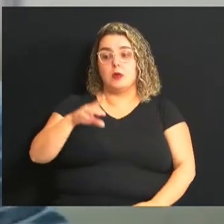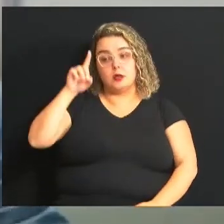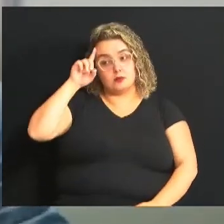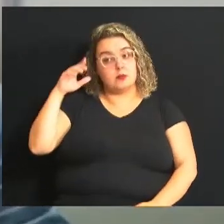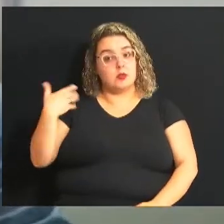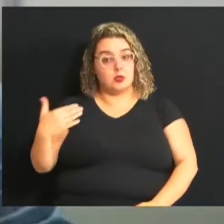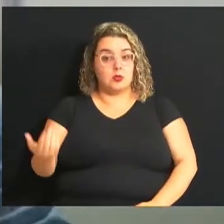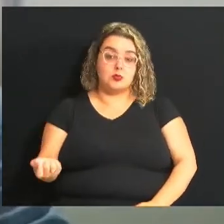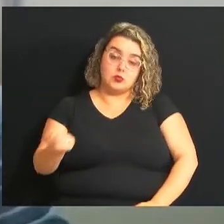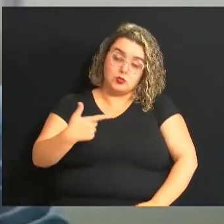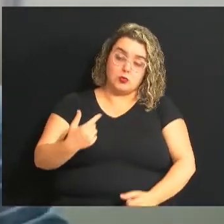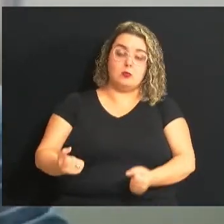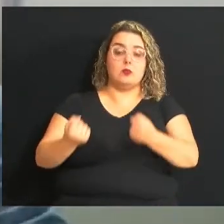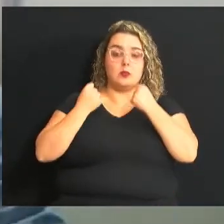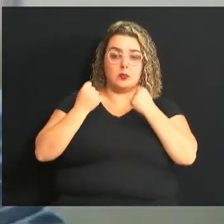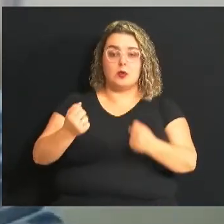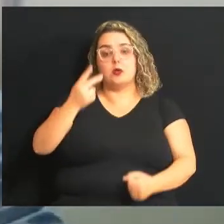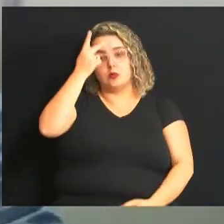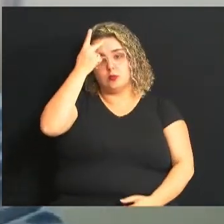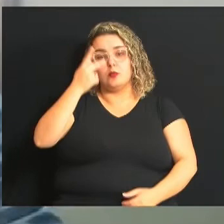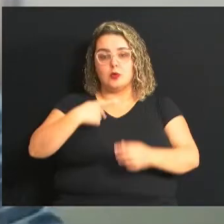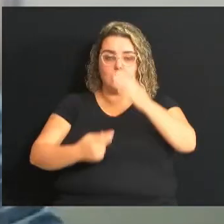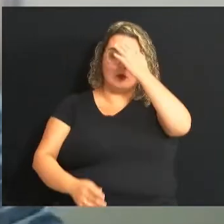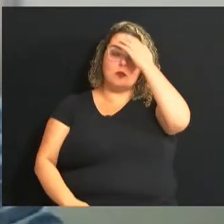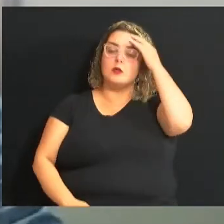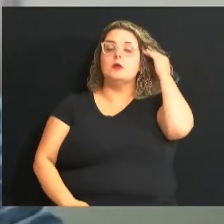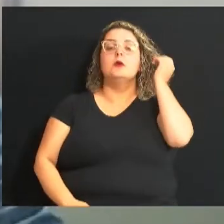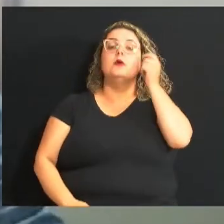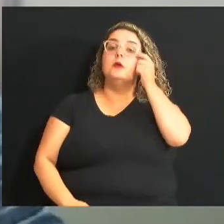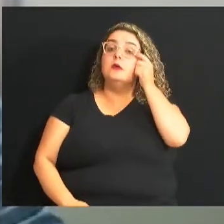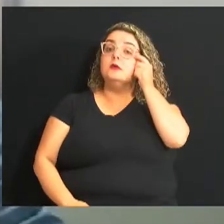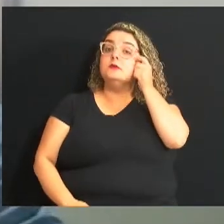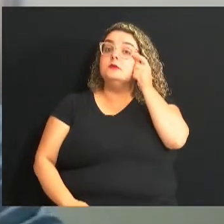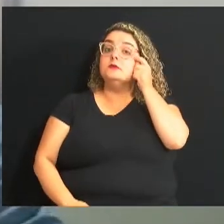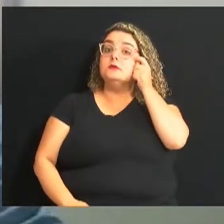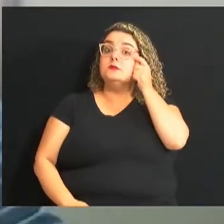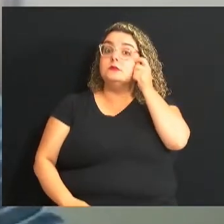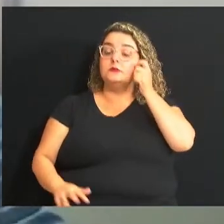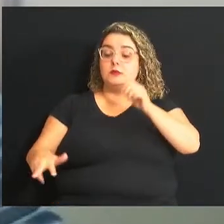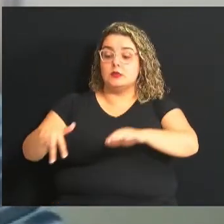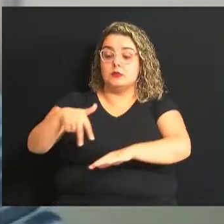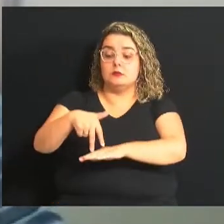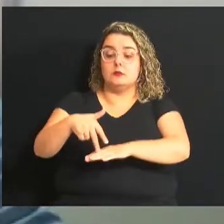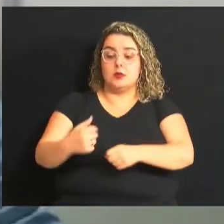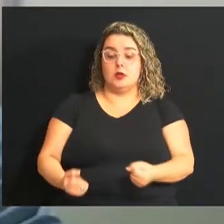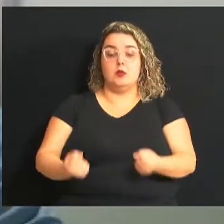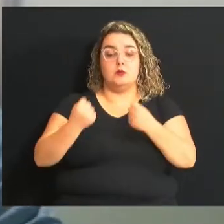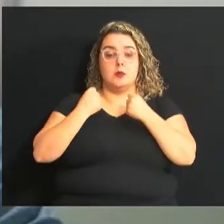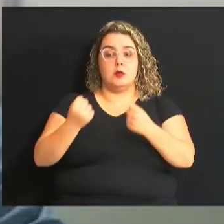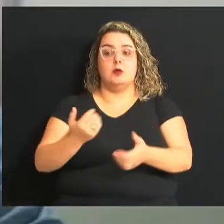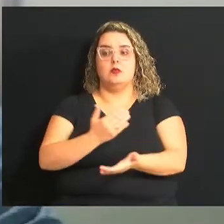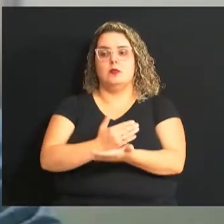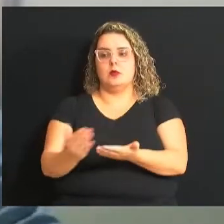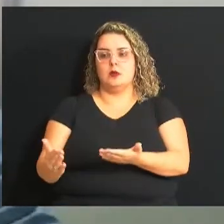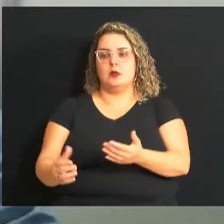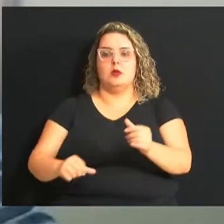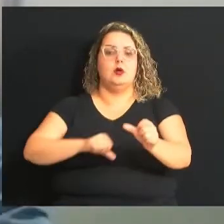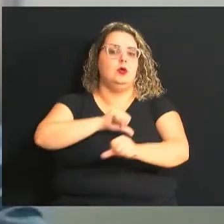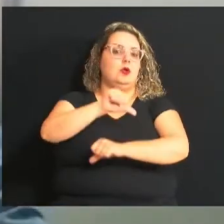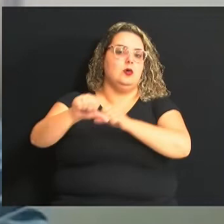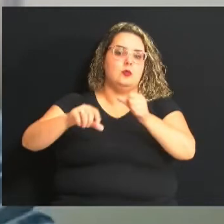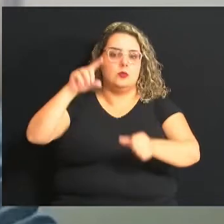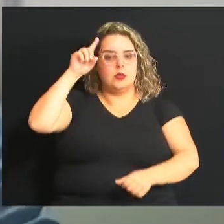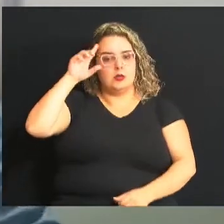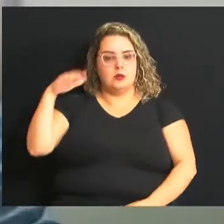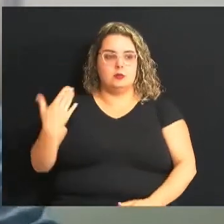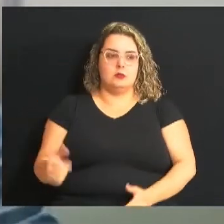pelo exercício físico em si. Então, para a pessoa chegar e começar a praticar atividade física, ela tem que mudar muita coisa no dia dela. Então, primeiro